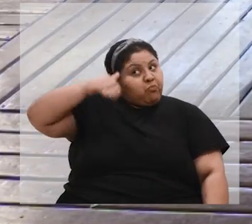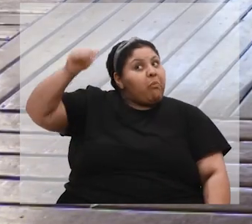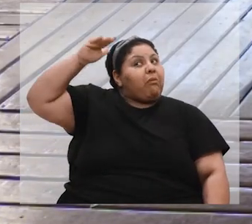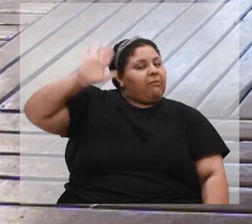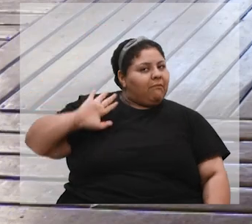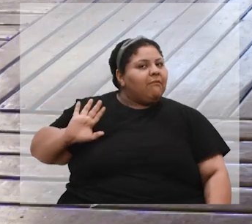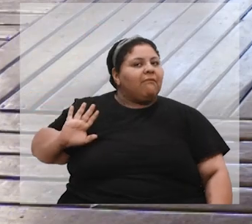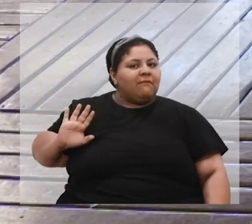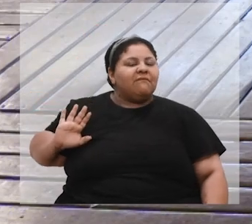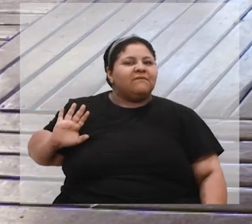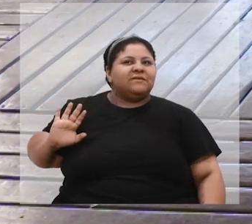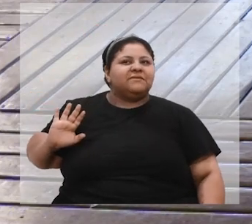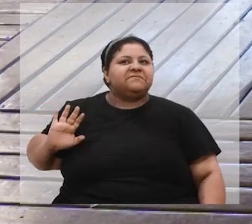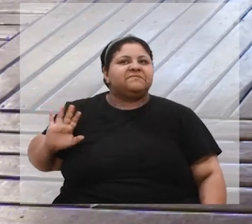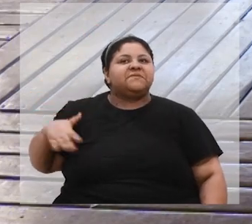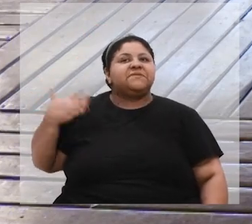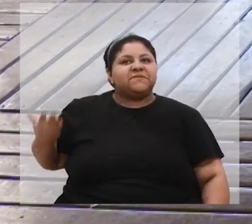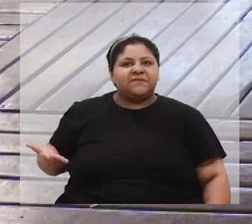sabe?